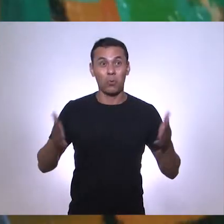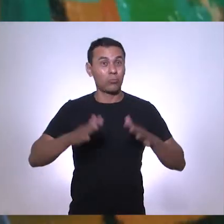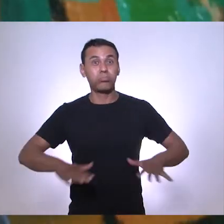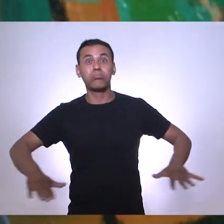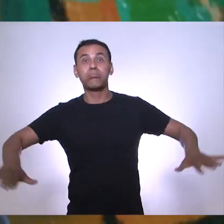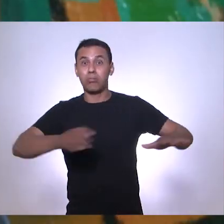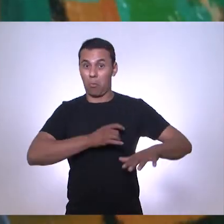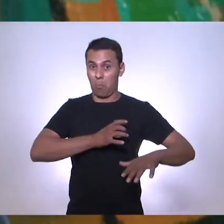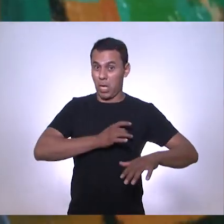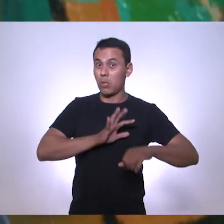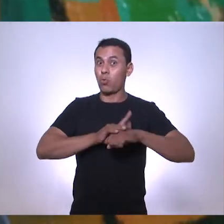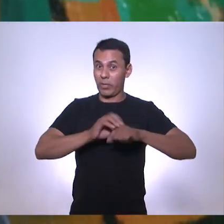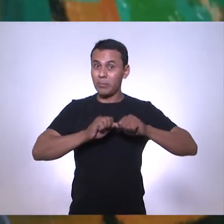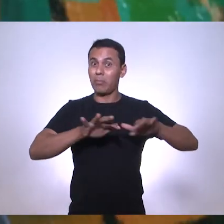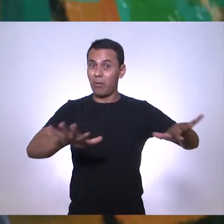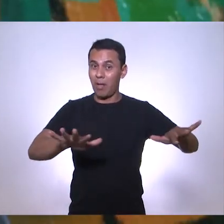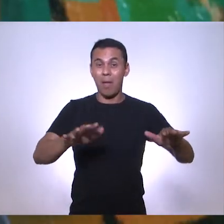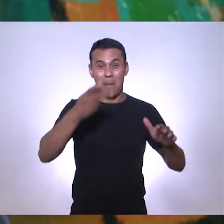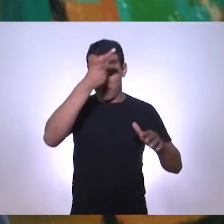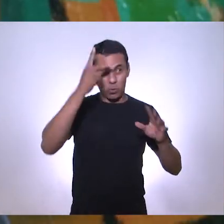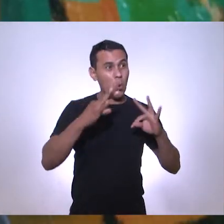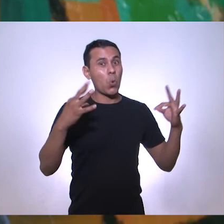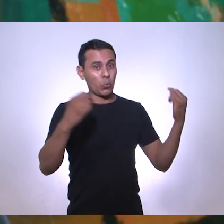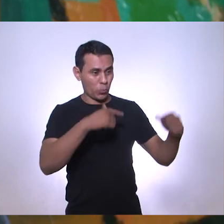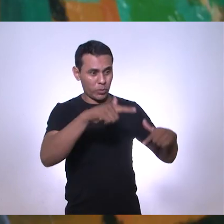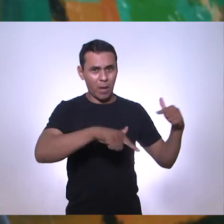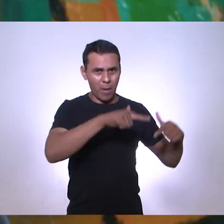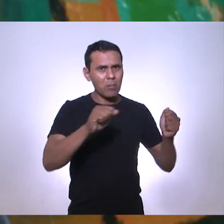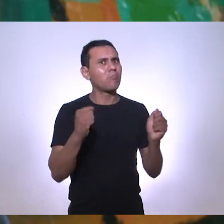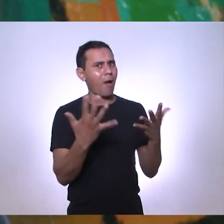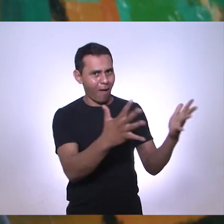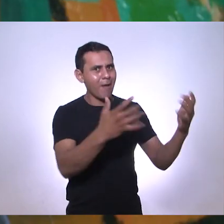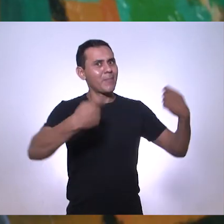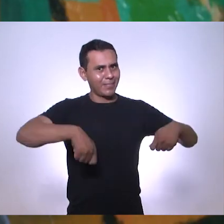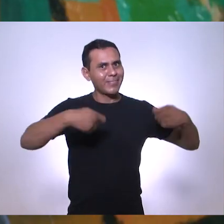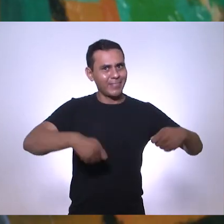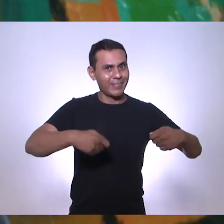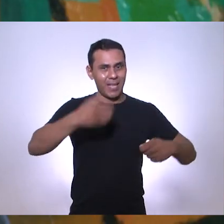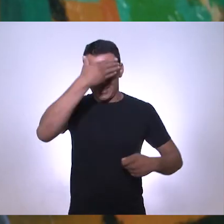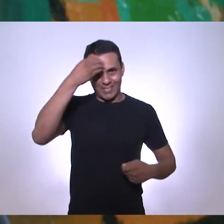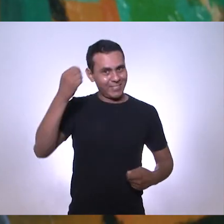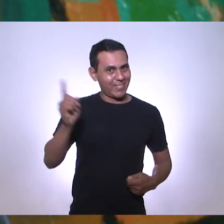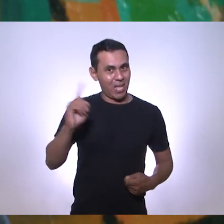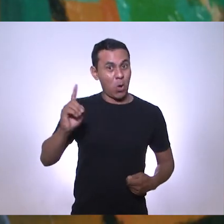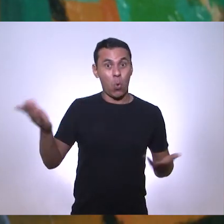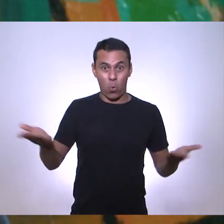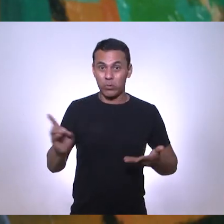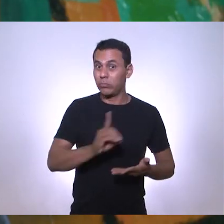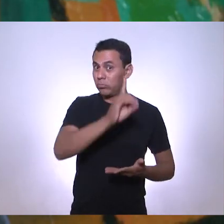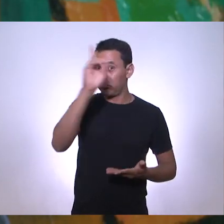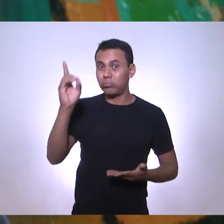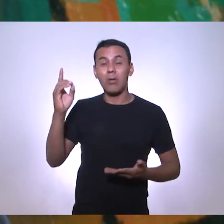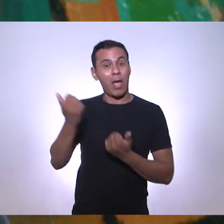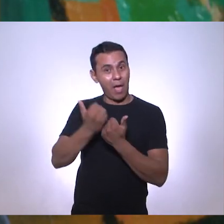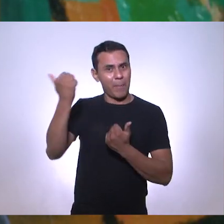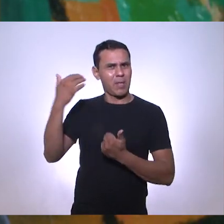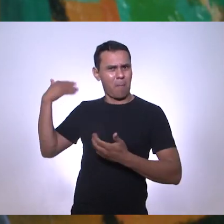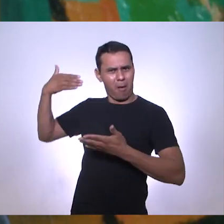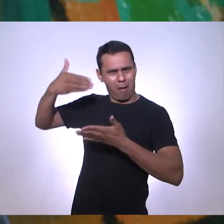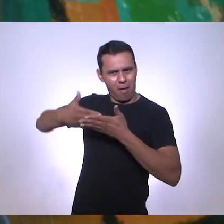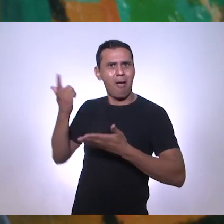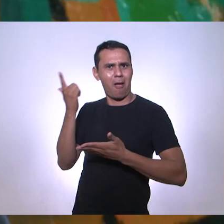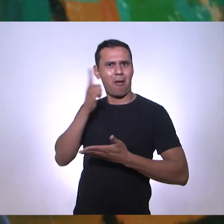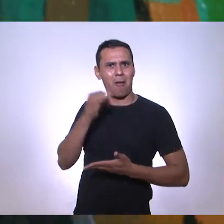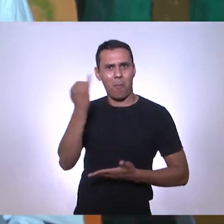porque mesmo em um cenário adverso, não podemos deixar de homenagear todos os trabalhadores. Não esquecendo que esta data